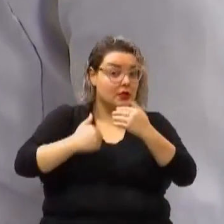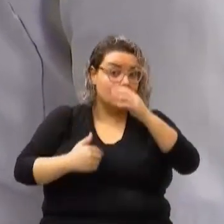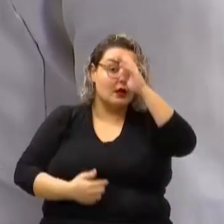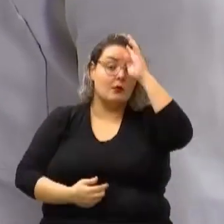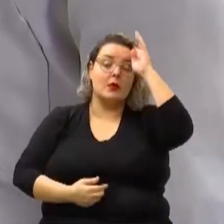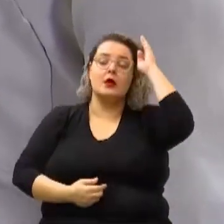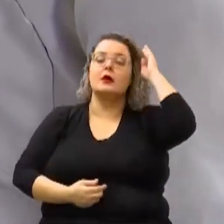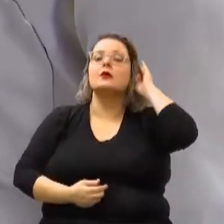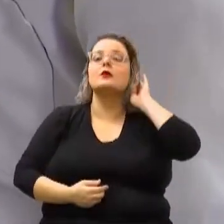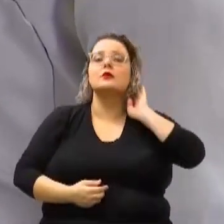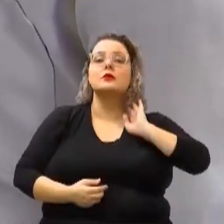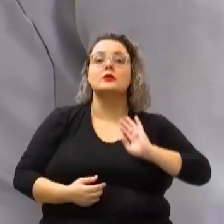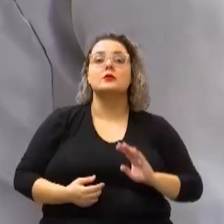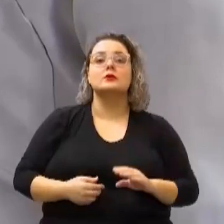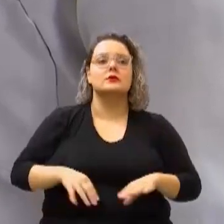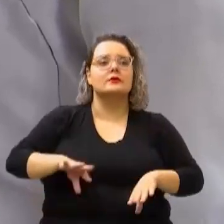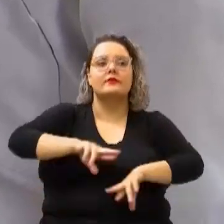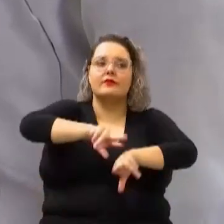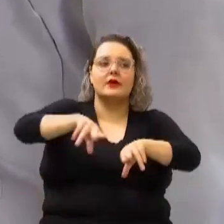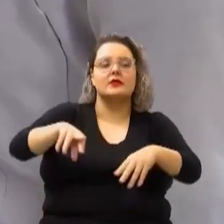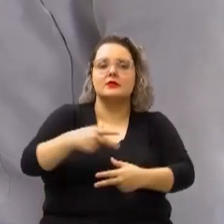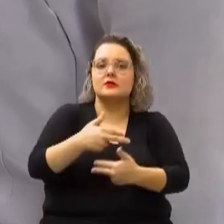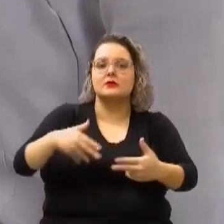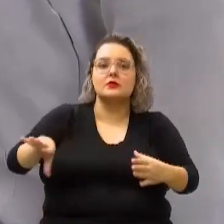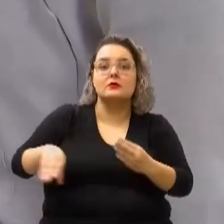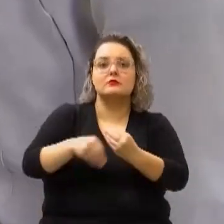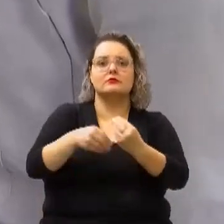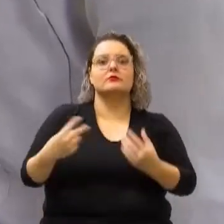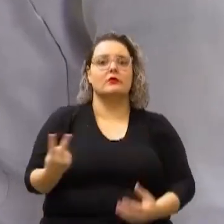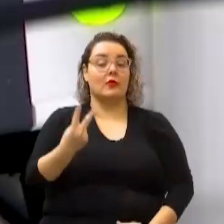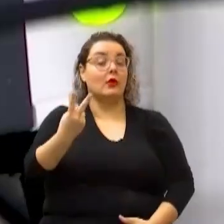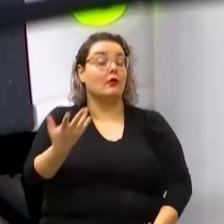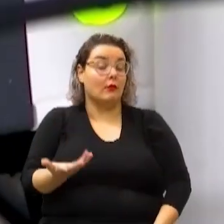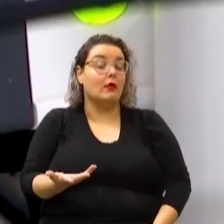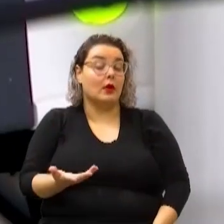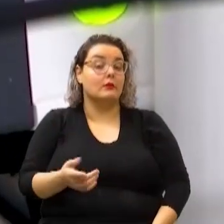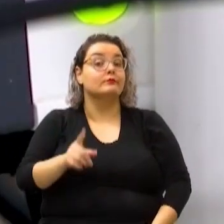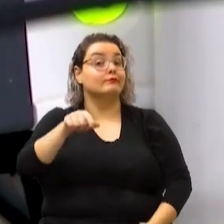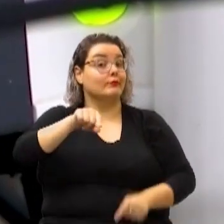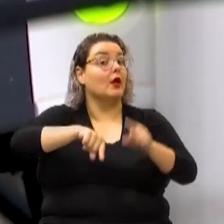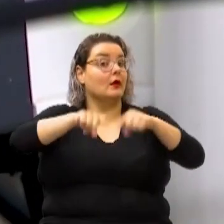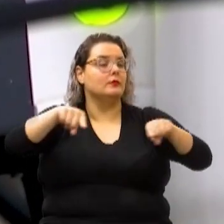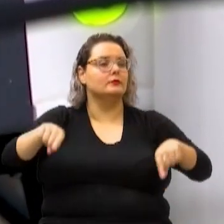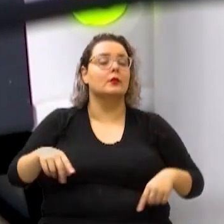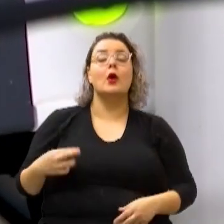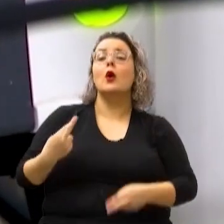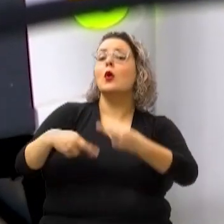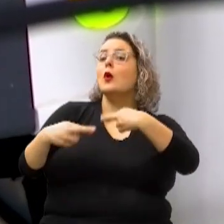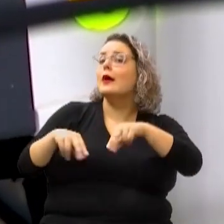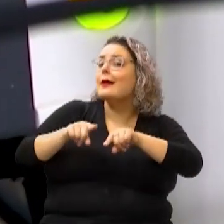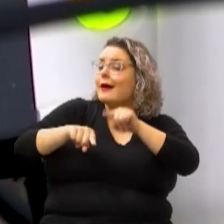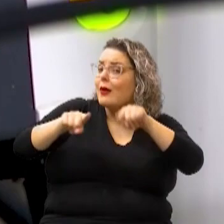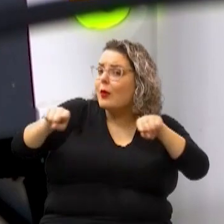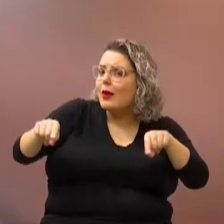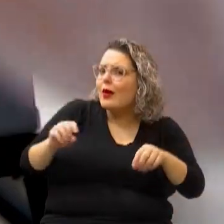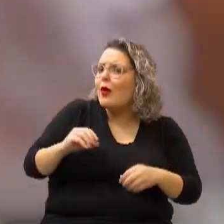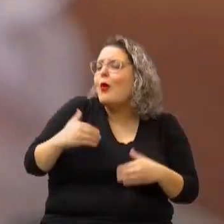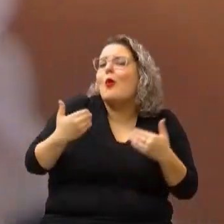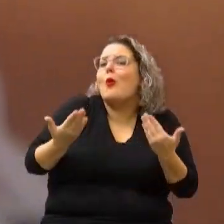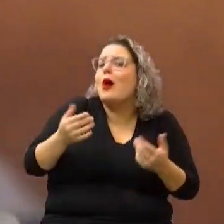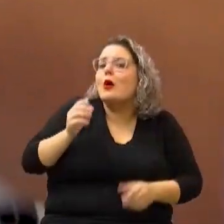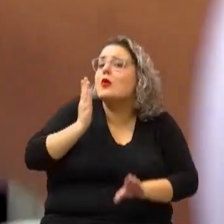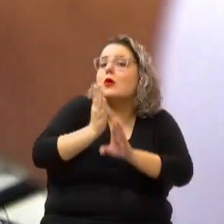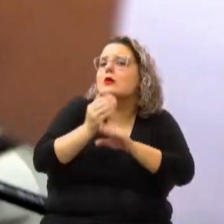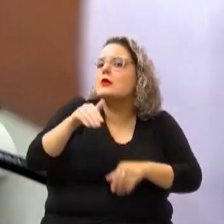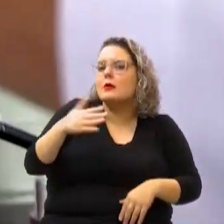são de alto valor agregado são muito adulterados. Com relação aos produtos adulterados, qual que vocês